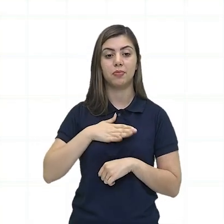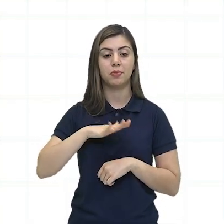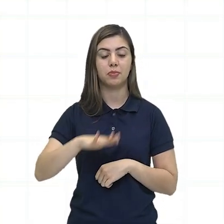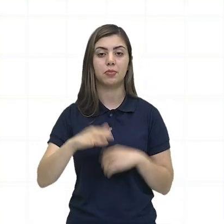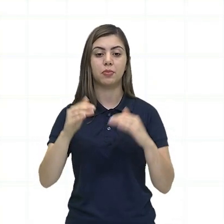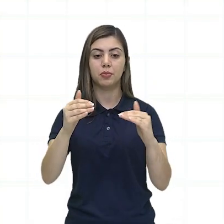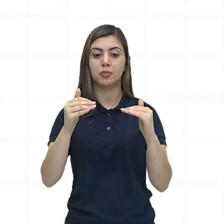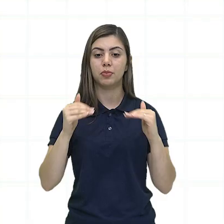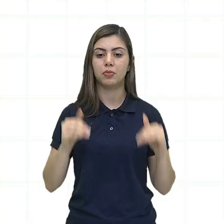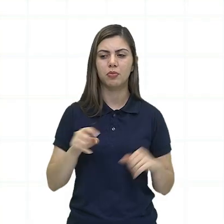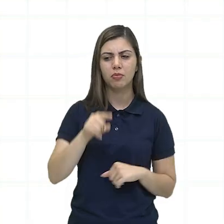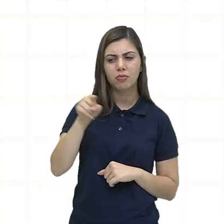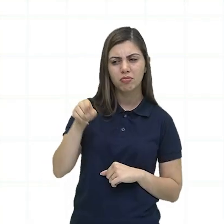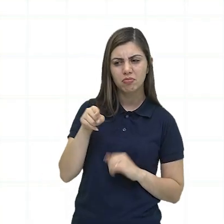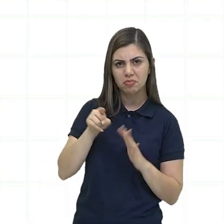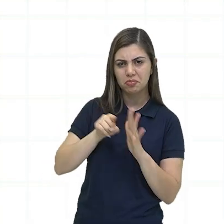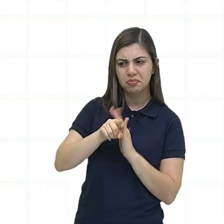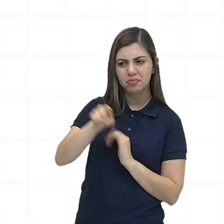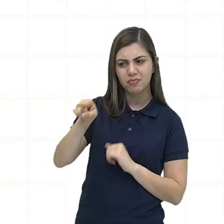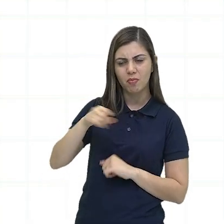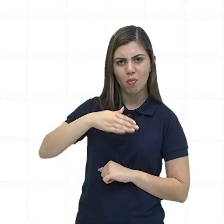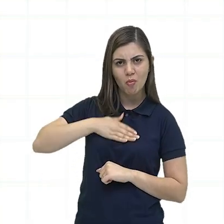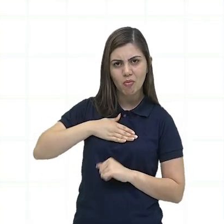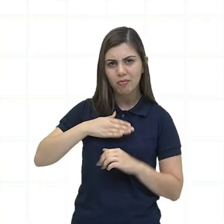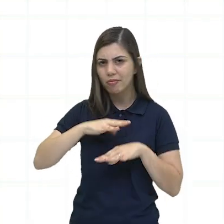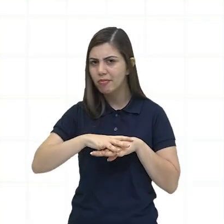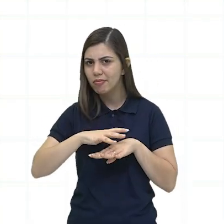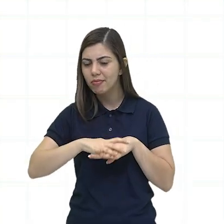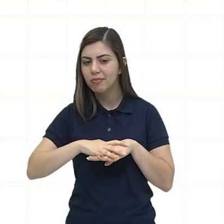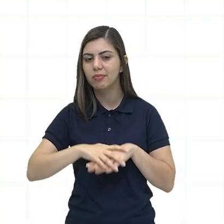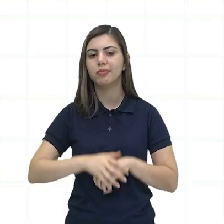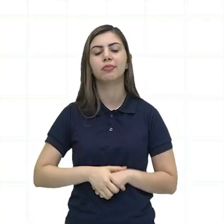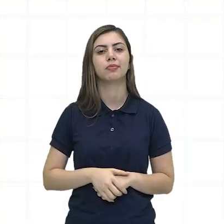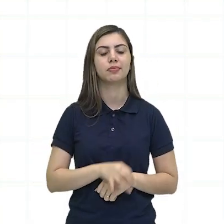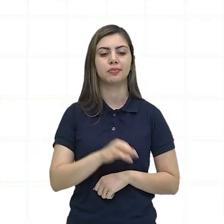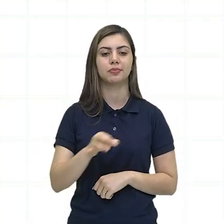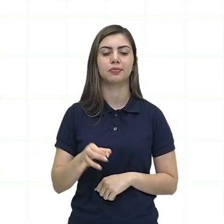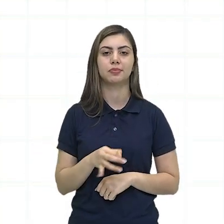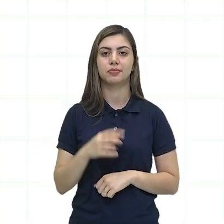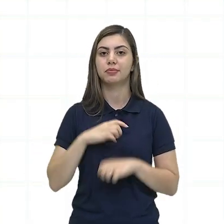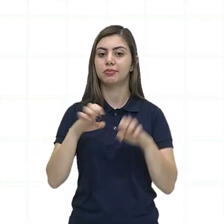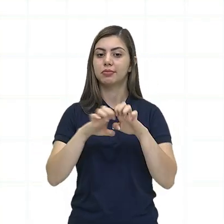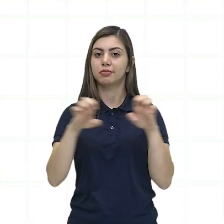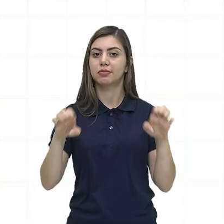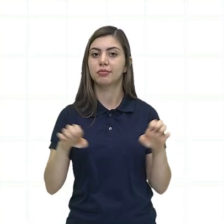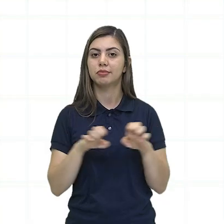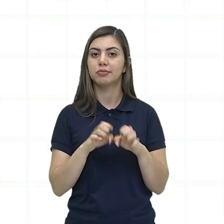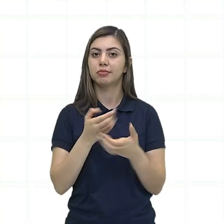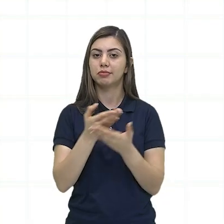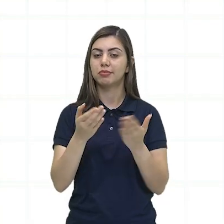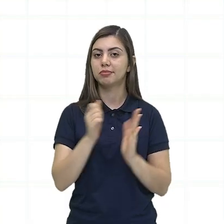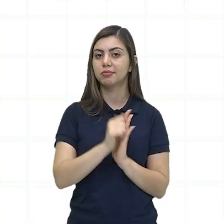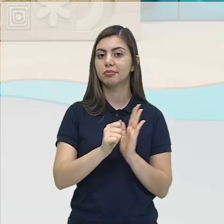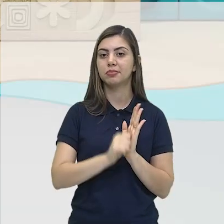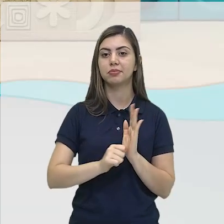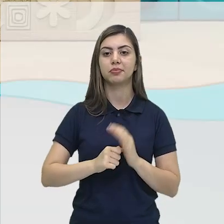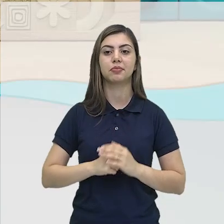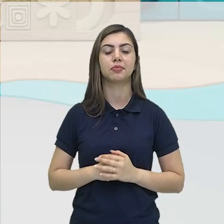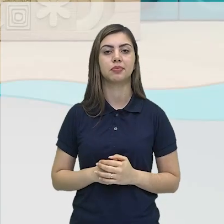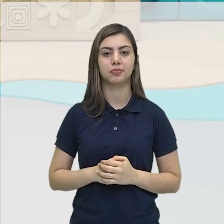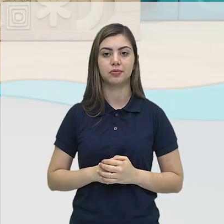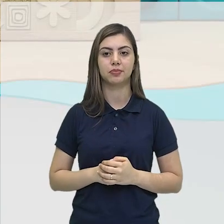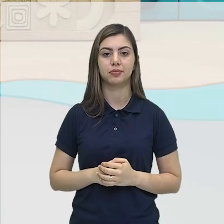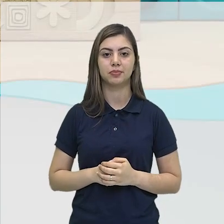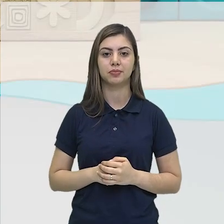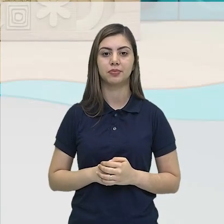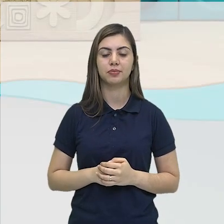negativa ali no meio do not. E na interrogativa, o auxiliar lá no comecinho da frase, ok? So, let's go ahead,